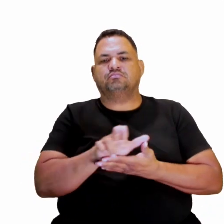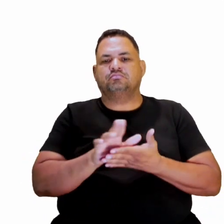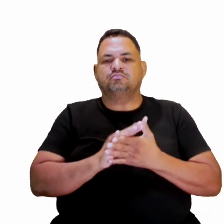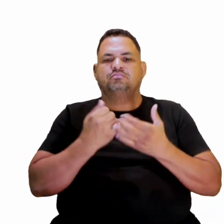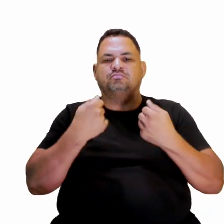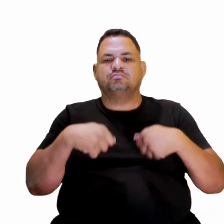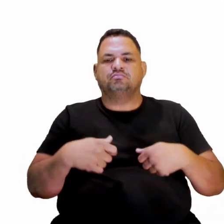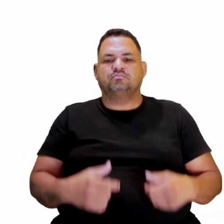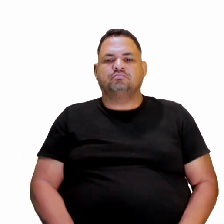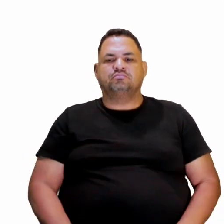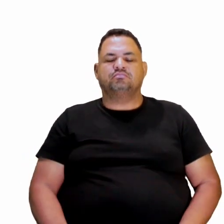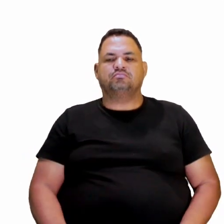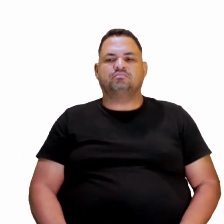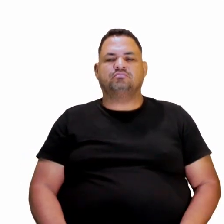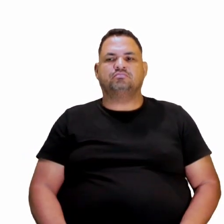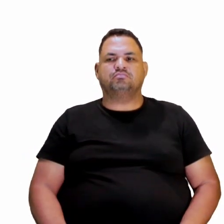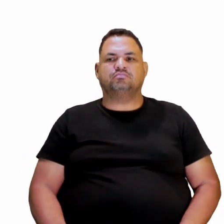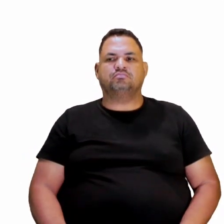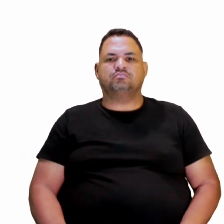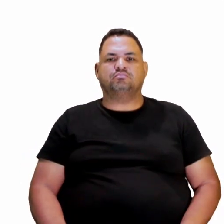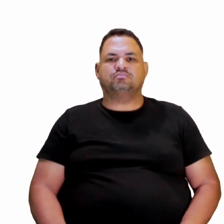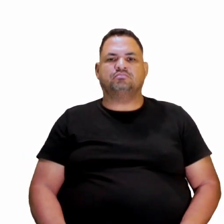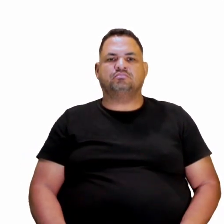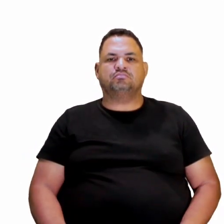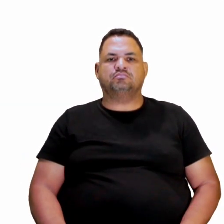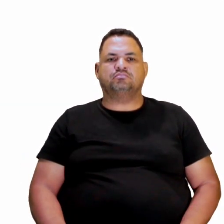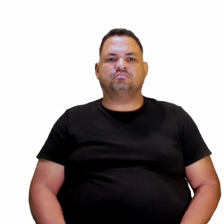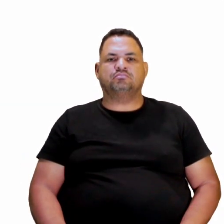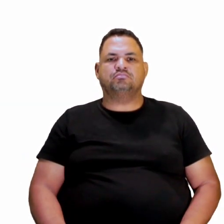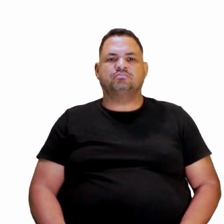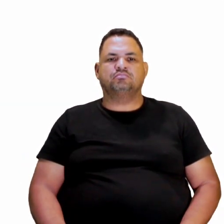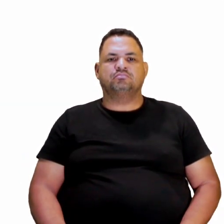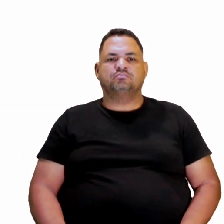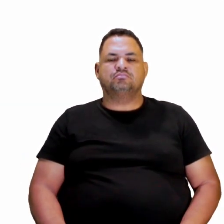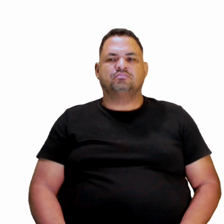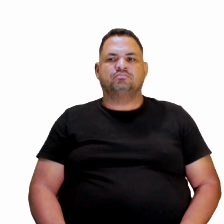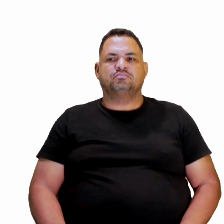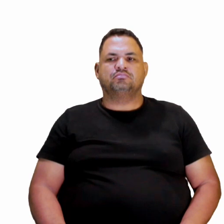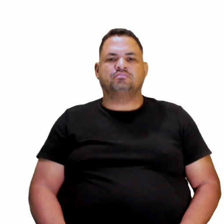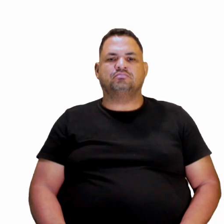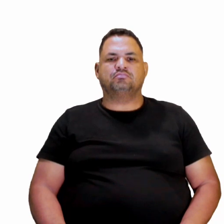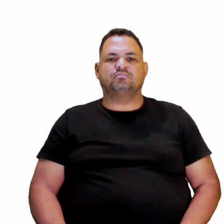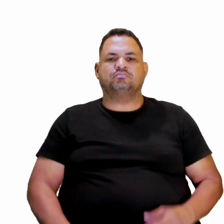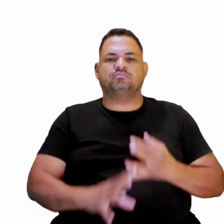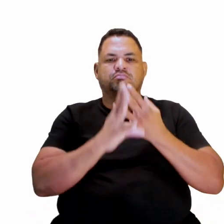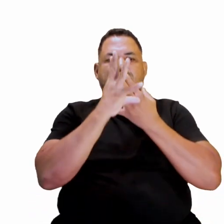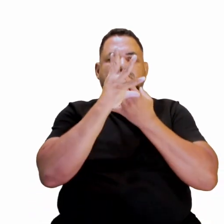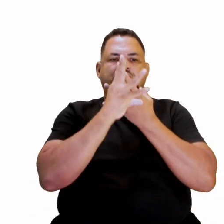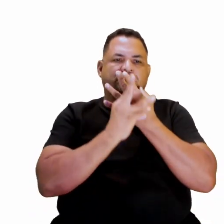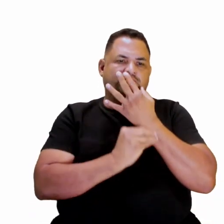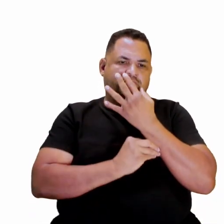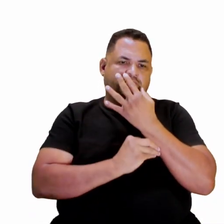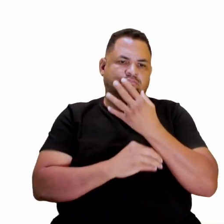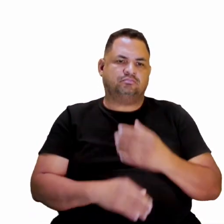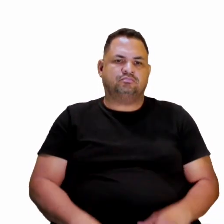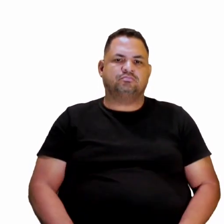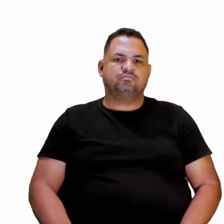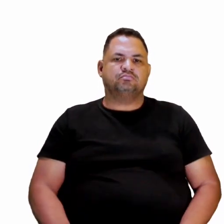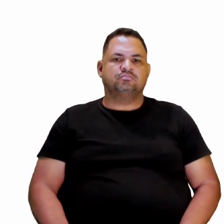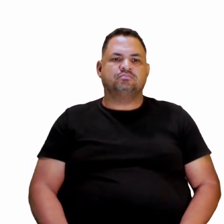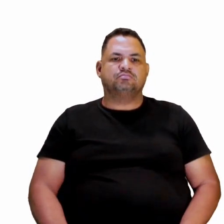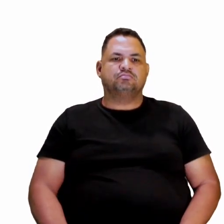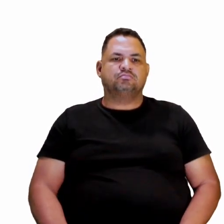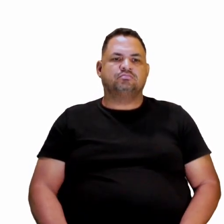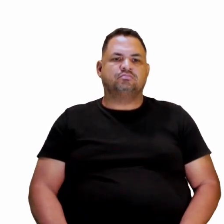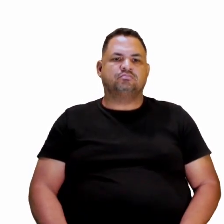Por conta desse não, é a minha alternativa de letra E. E aí ficou as nossas referências.